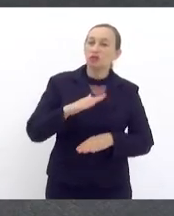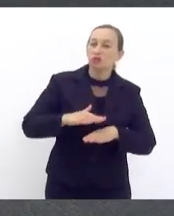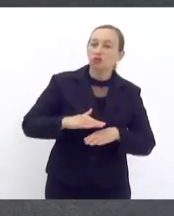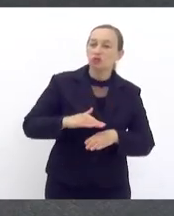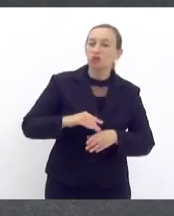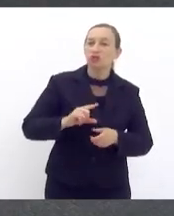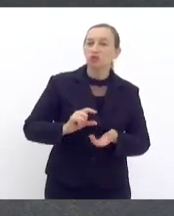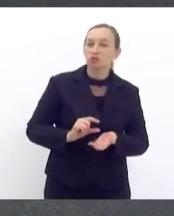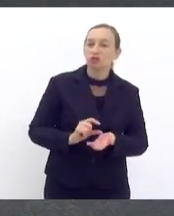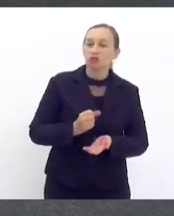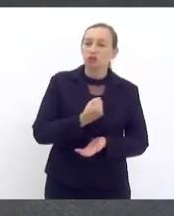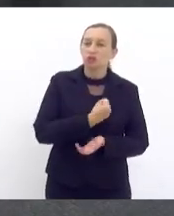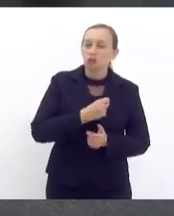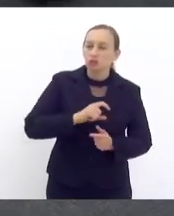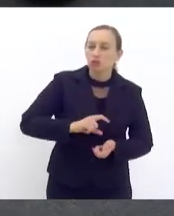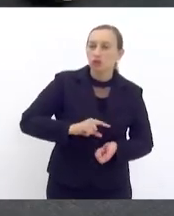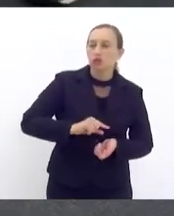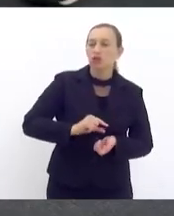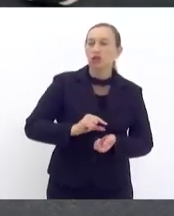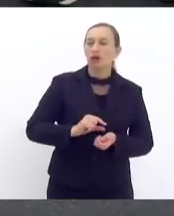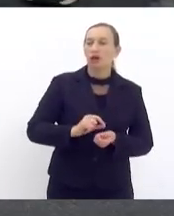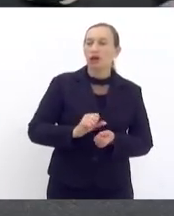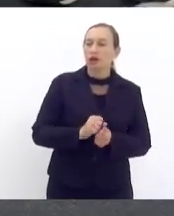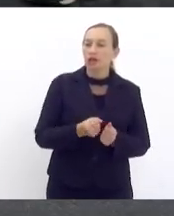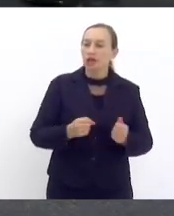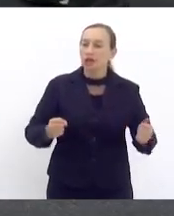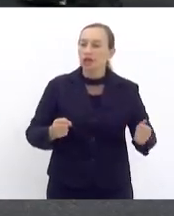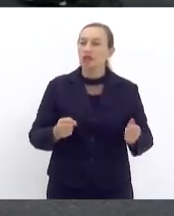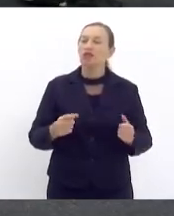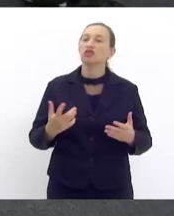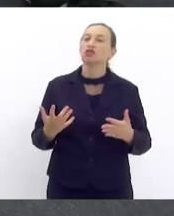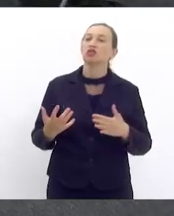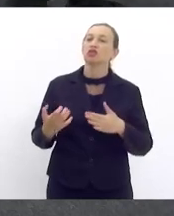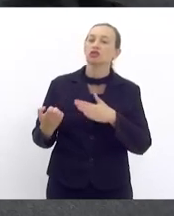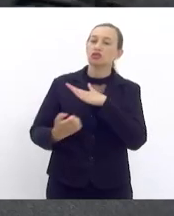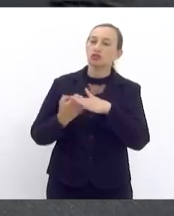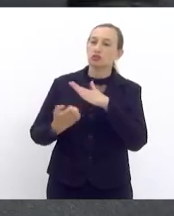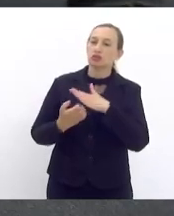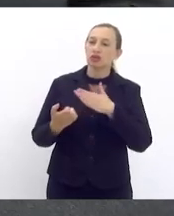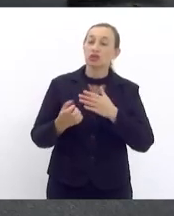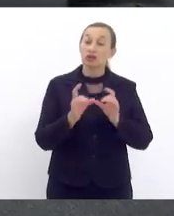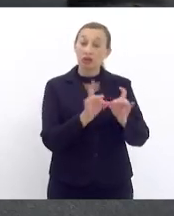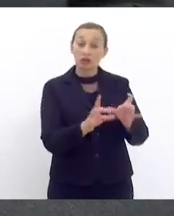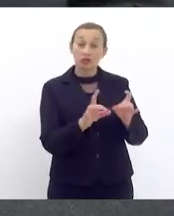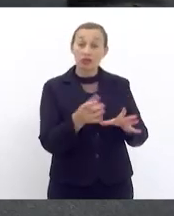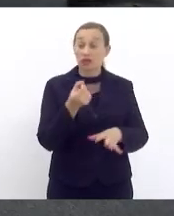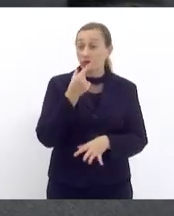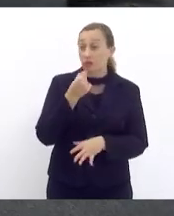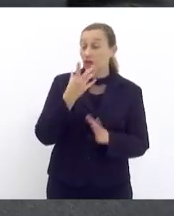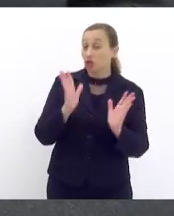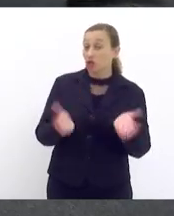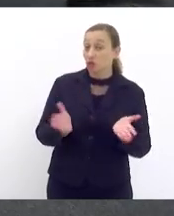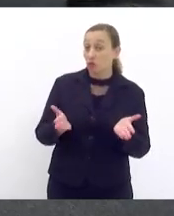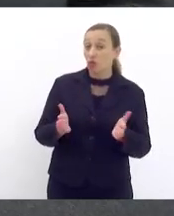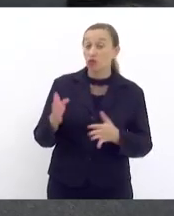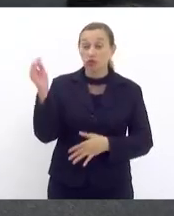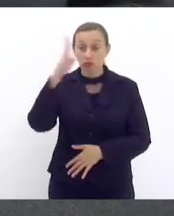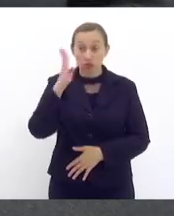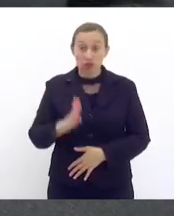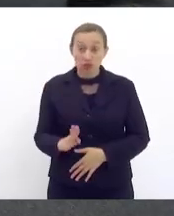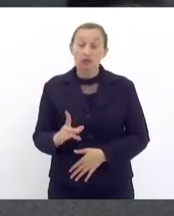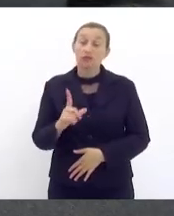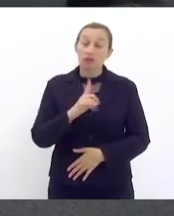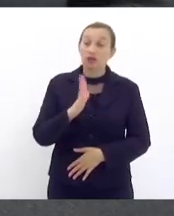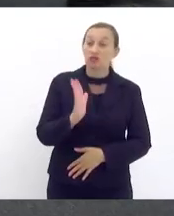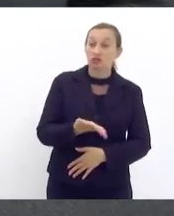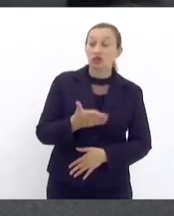das empresas do número de empresas que comercializam medicamentos né E hoje o Brasil tem